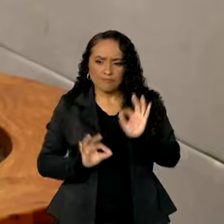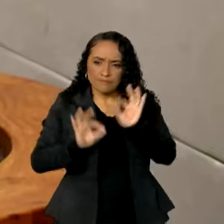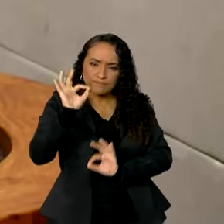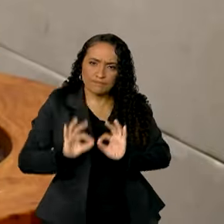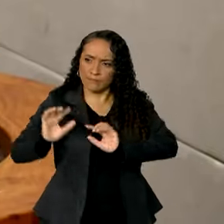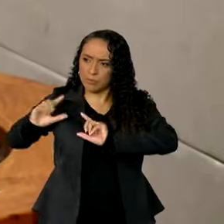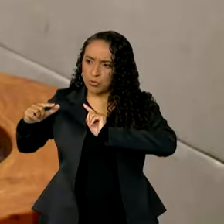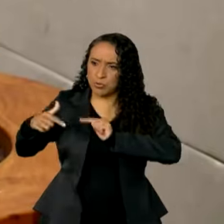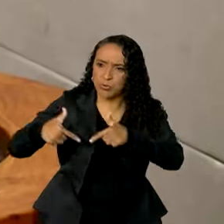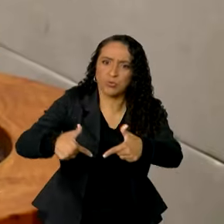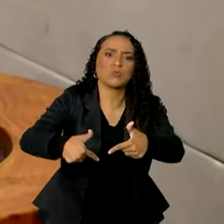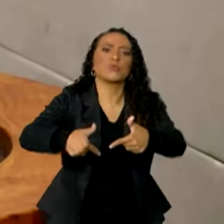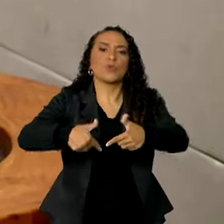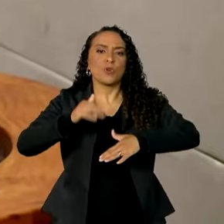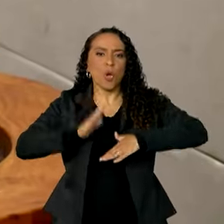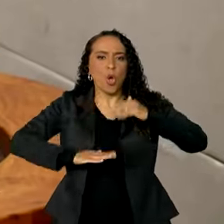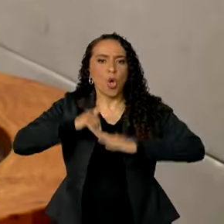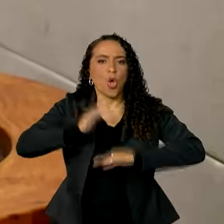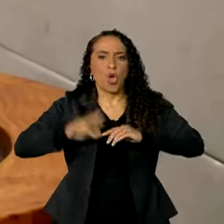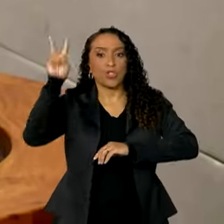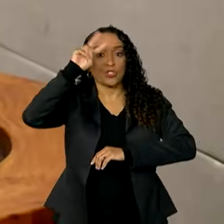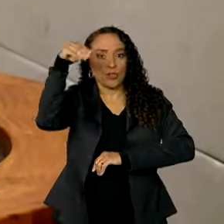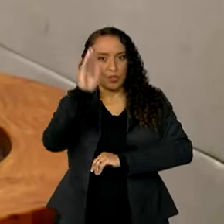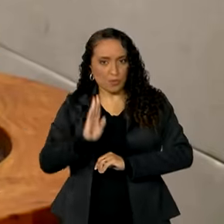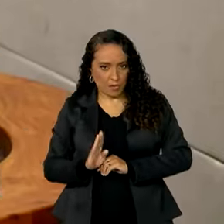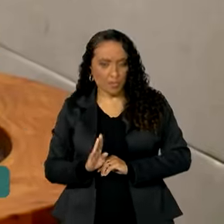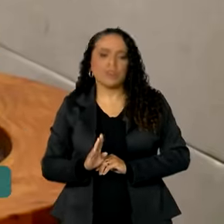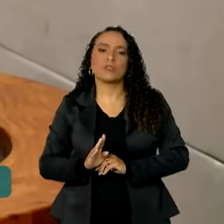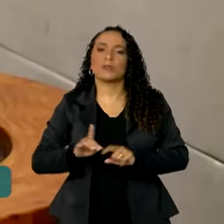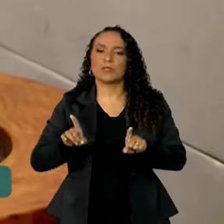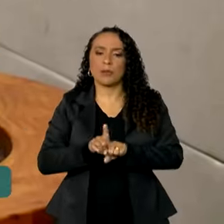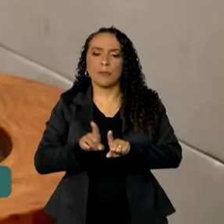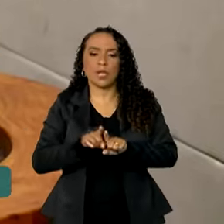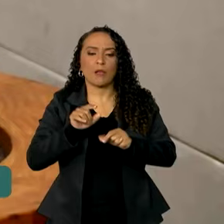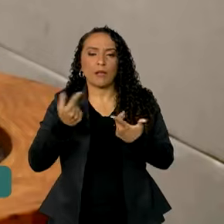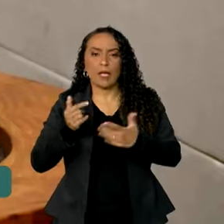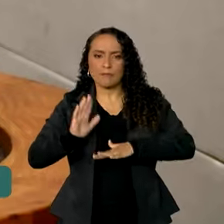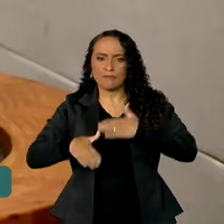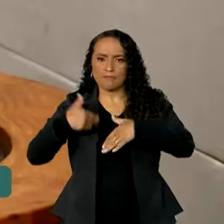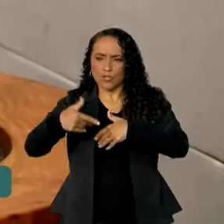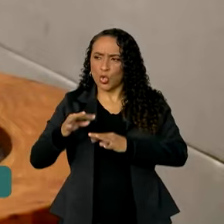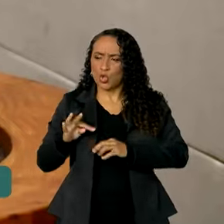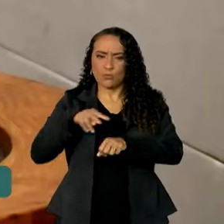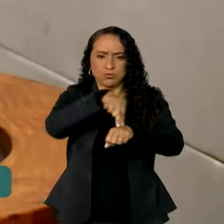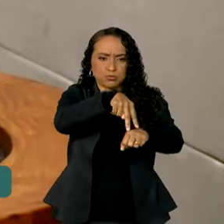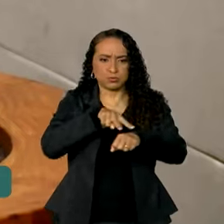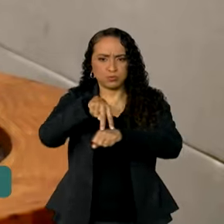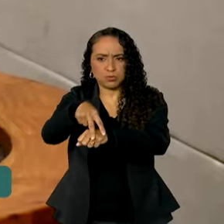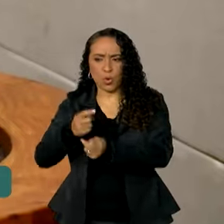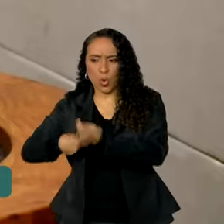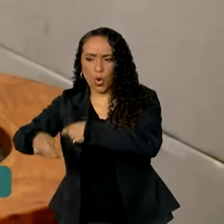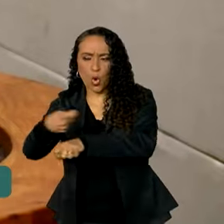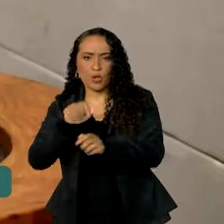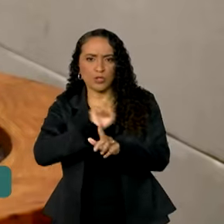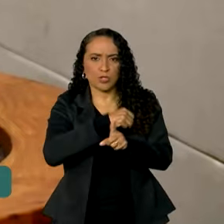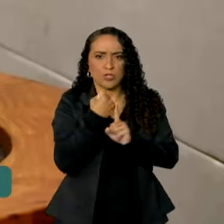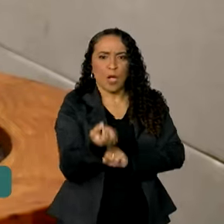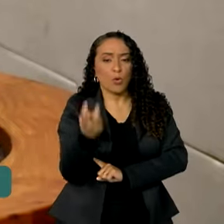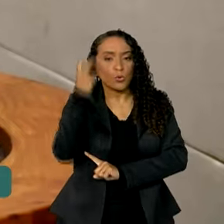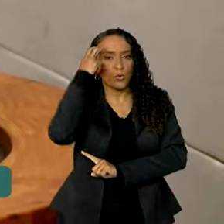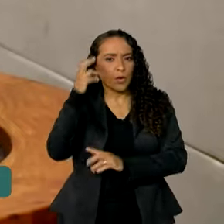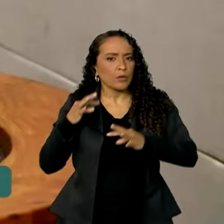e seguirmos construindo a história do Brasil, né, levantarmos o Brasil em todas as frentes, econômica, social,